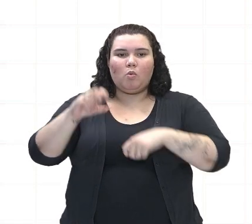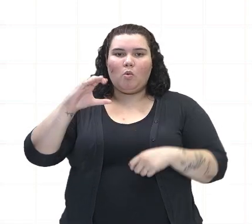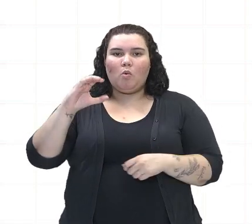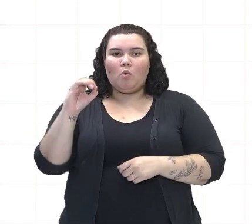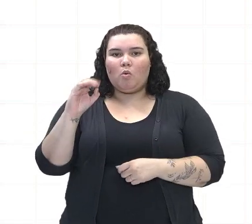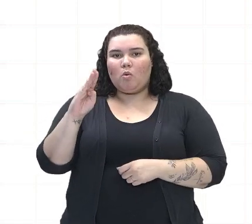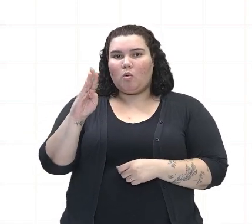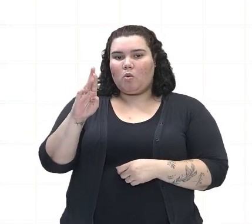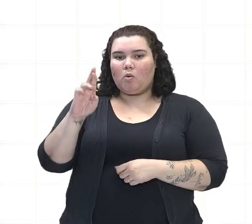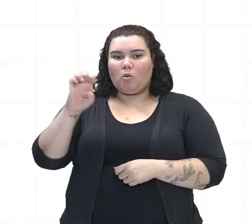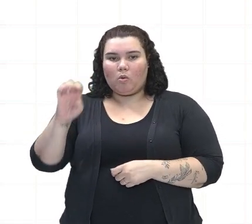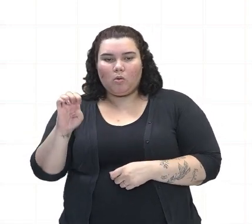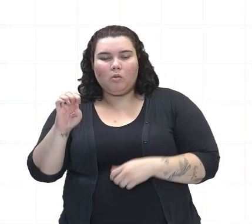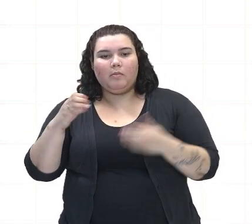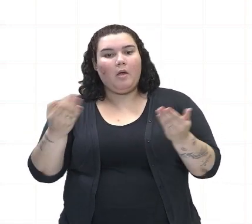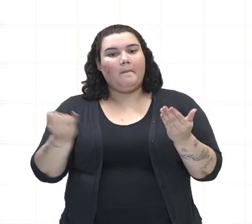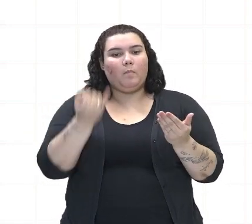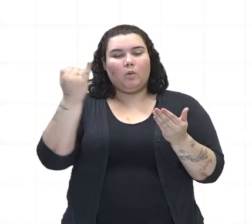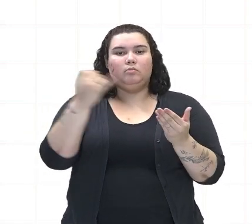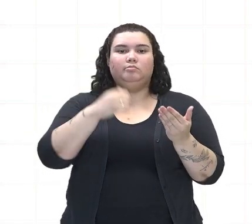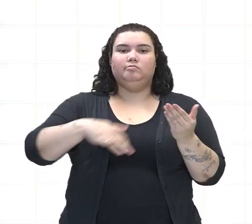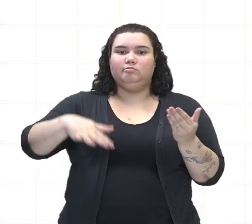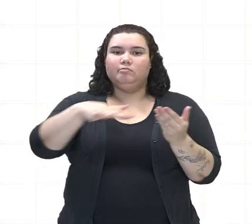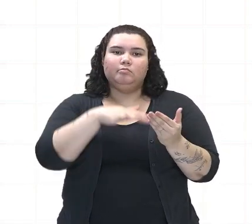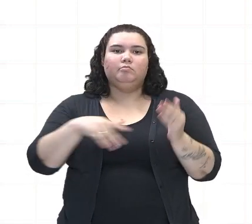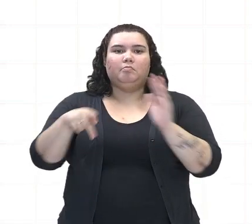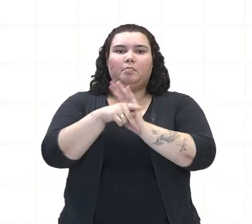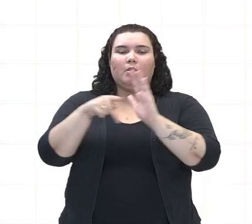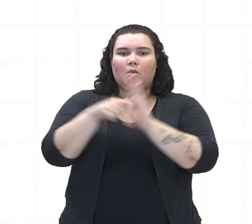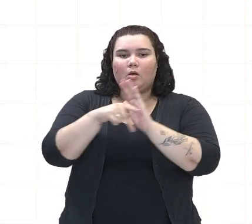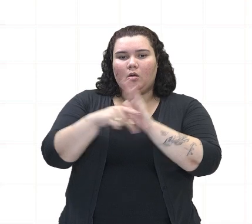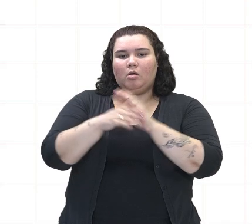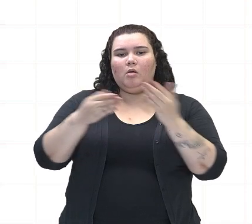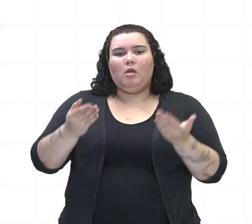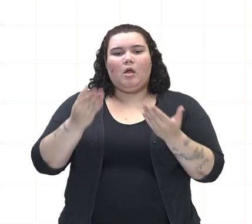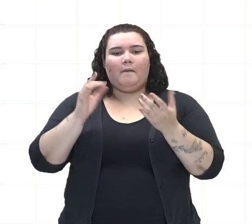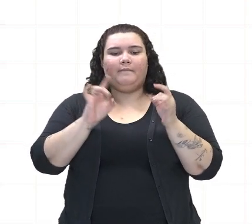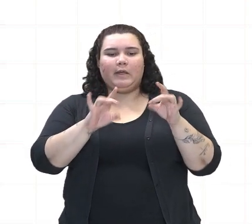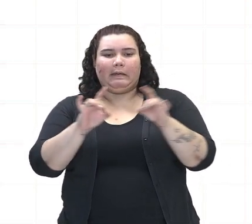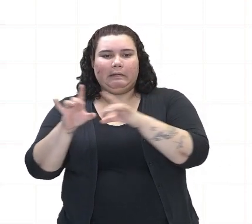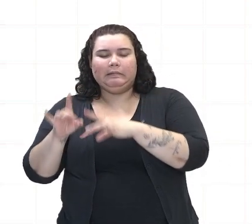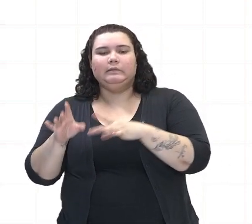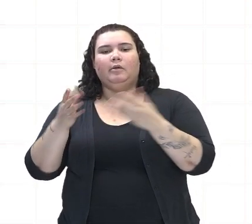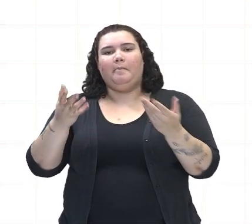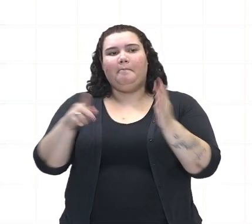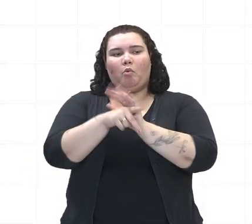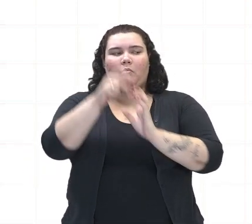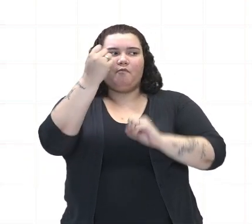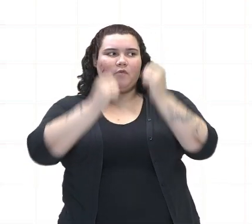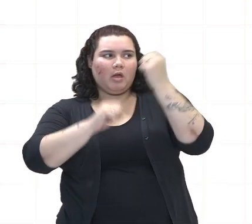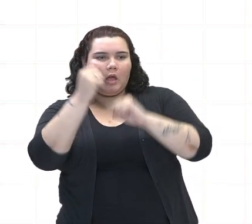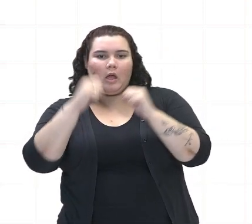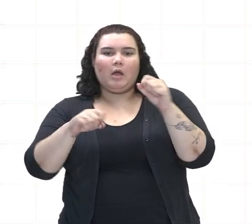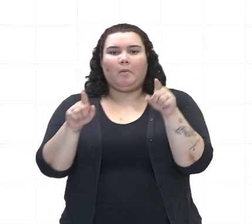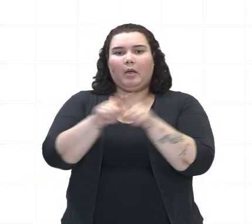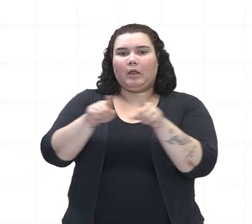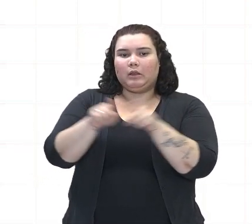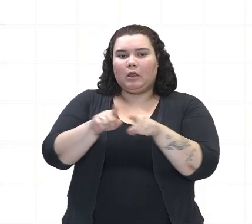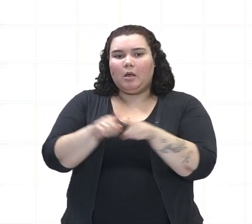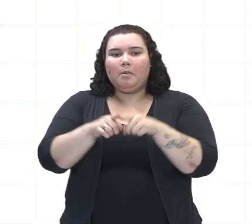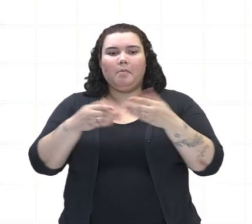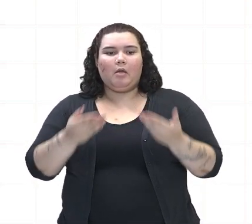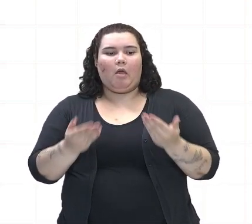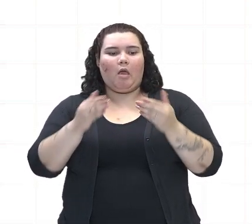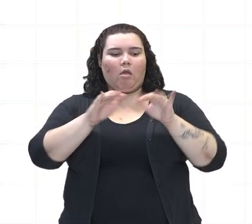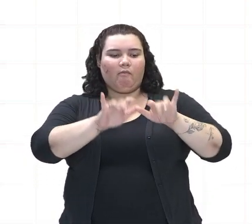muito importante nas indústrias, para os eletroeletrônicos, para a informática em geral, enfim, ela tem uma propriedade muito importante,